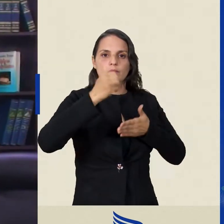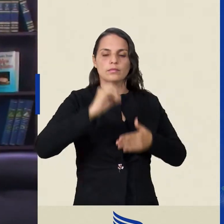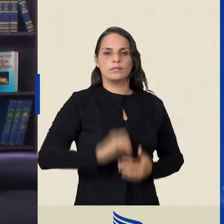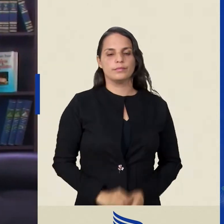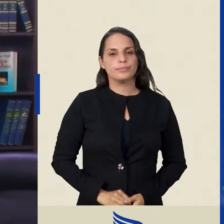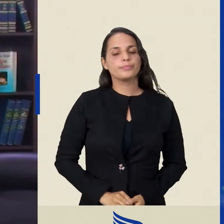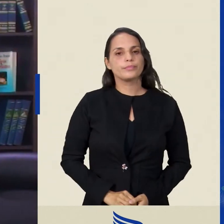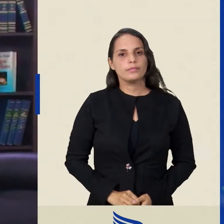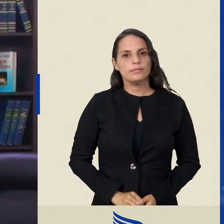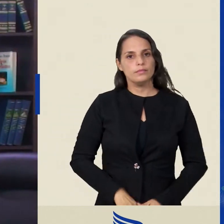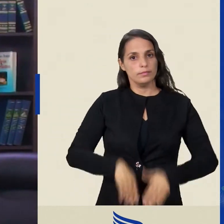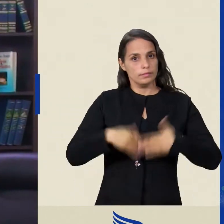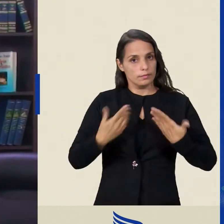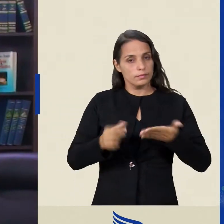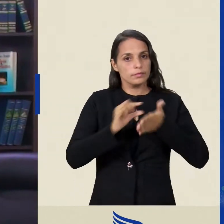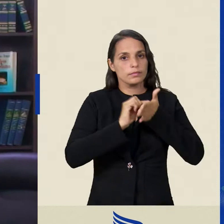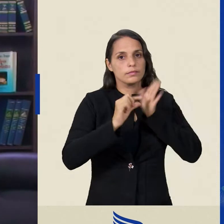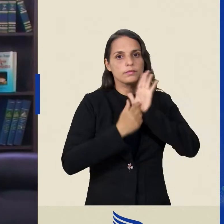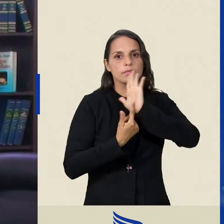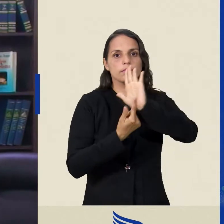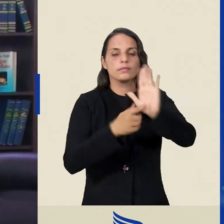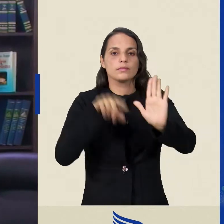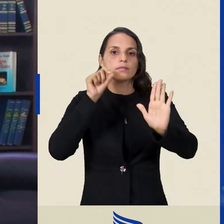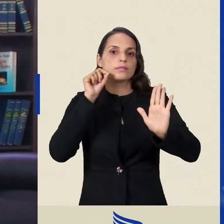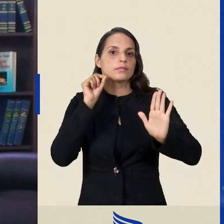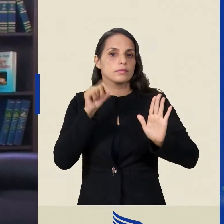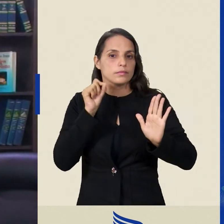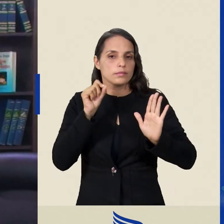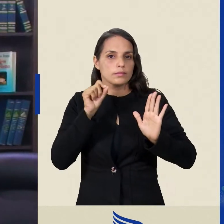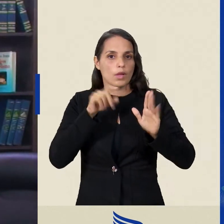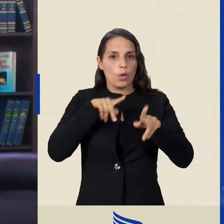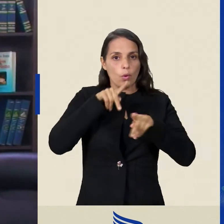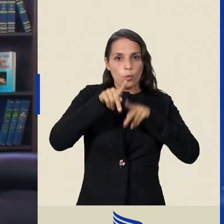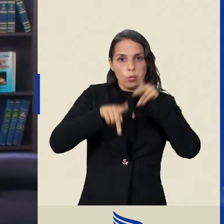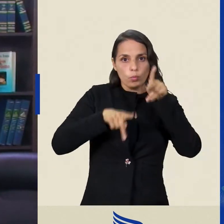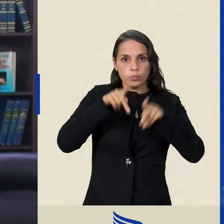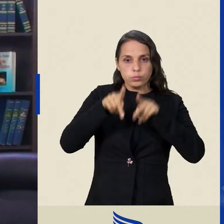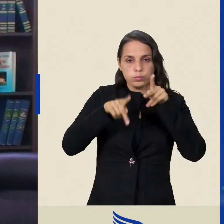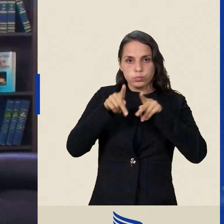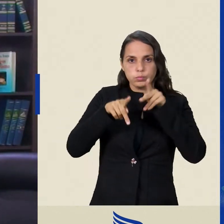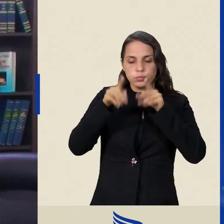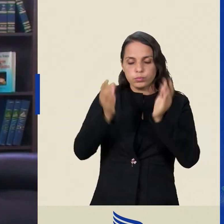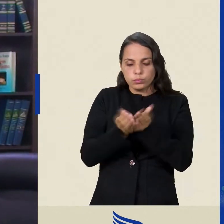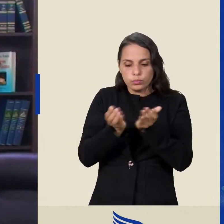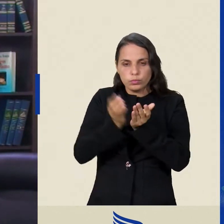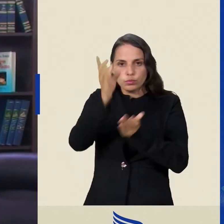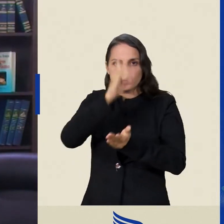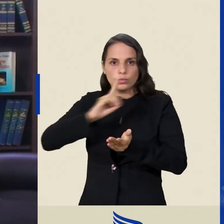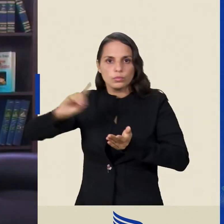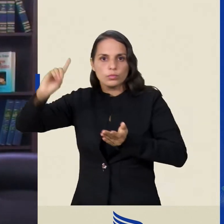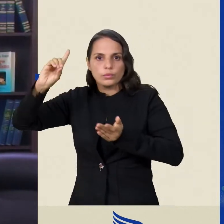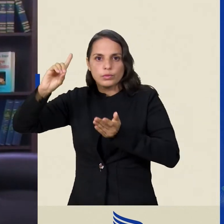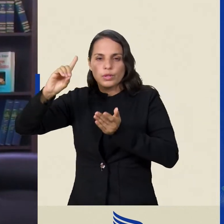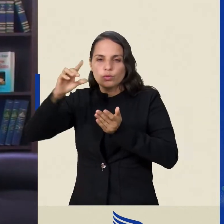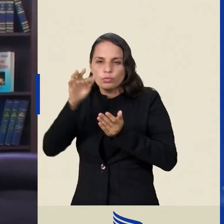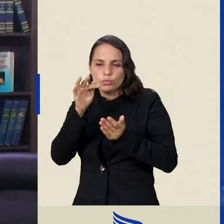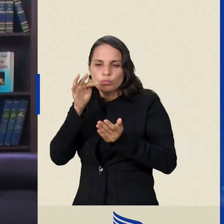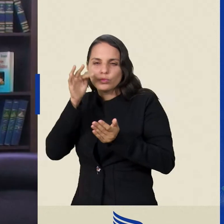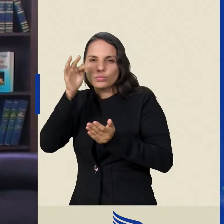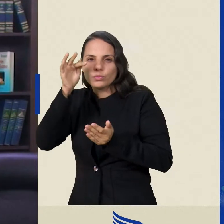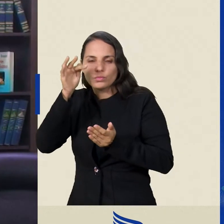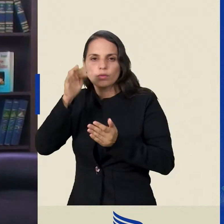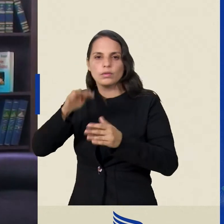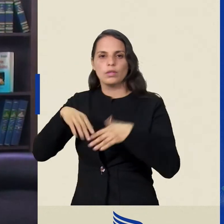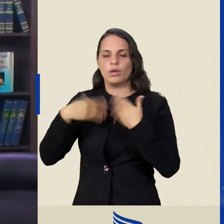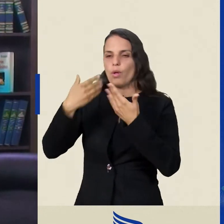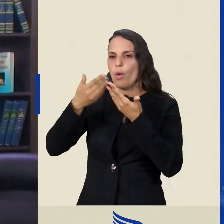Estas passagens nos afirmam que o povo remanescente, nos últimos dias, além de